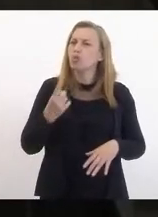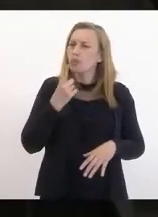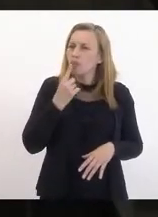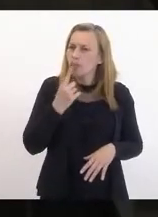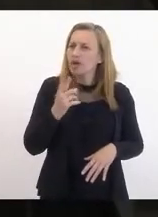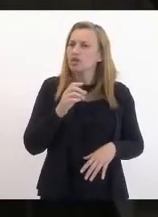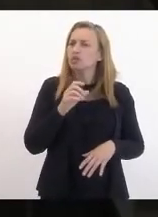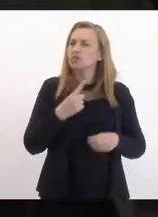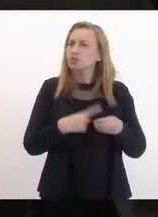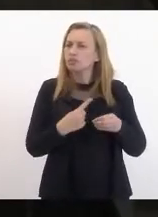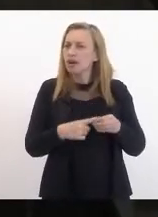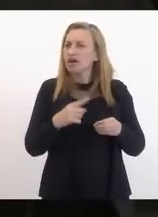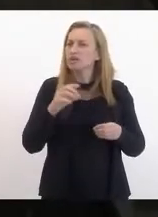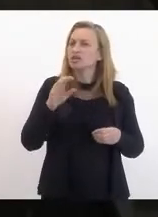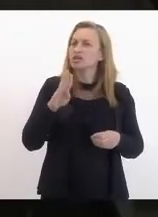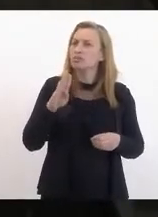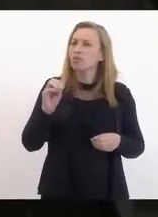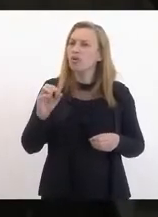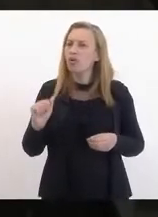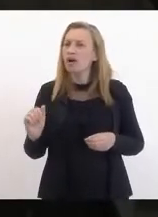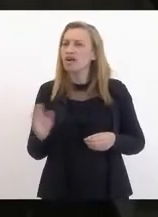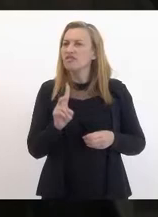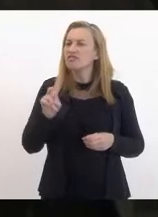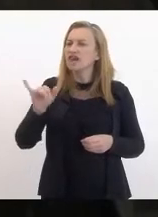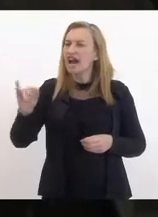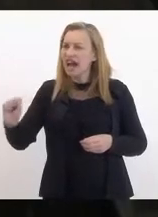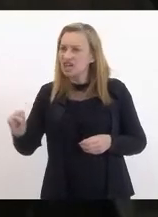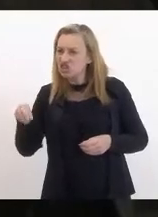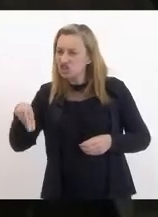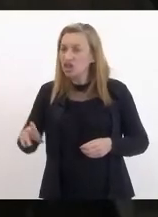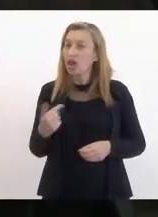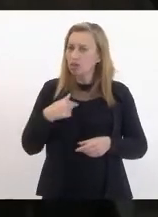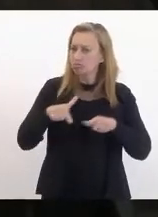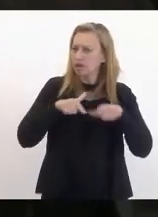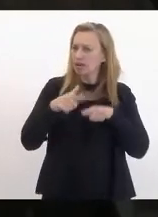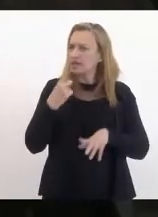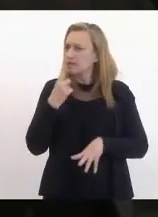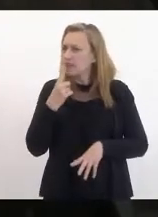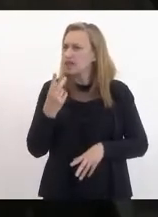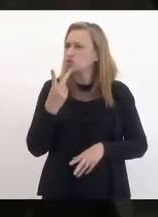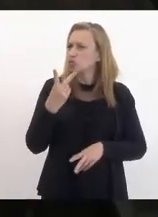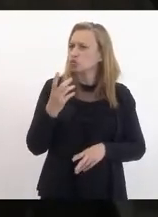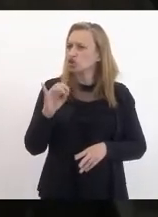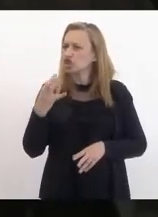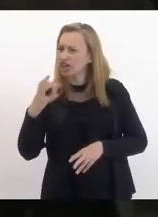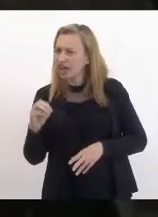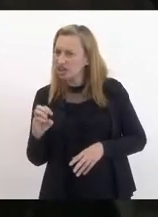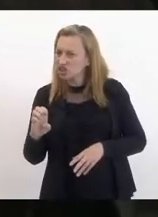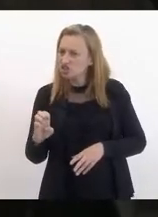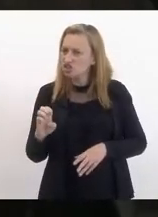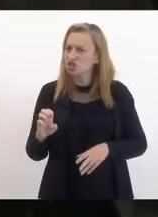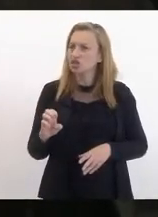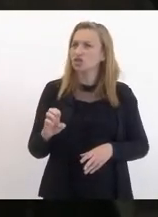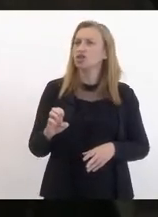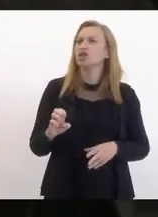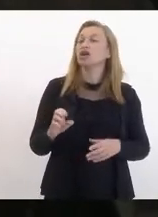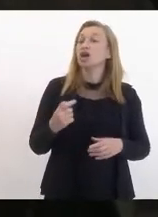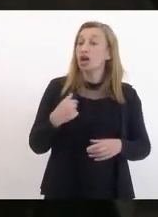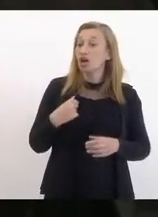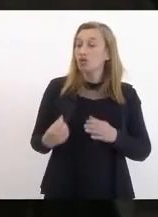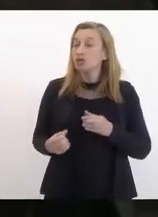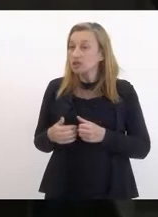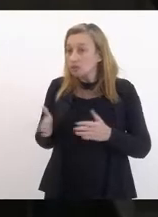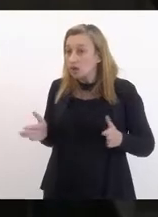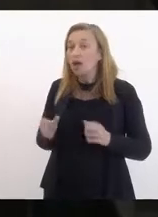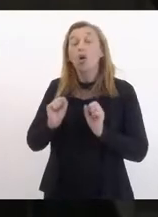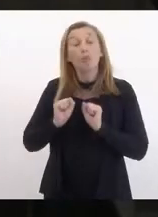muito próximo ao bairro do Ingá, da Boa Viagem, onde eu trabalhei muito de perto com duas creches comunitárias, uma delas eu inaugurei, onde